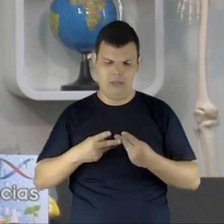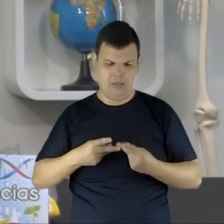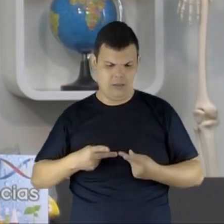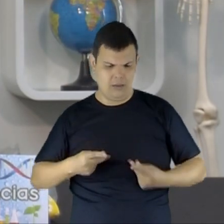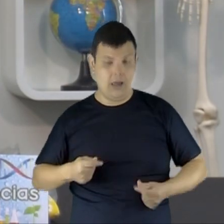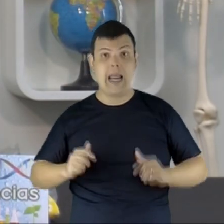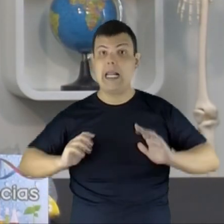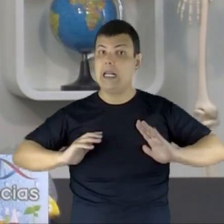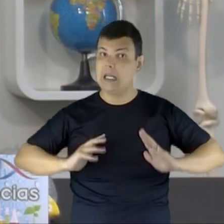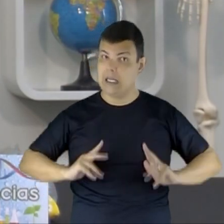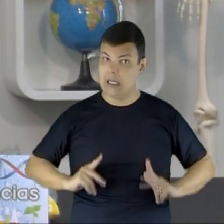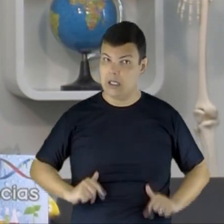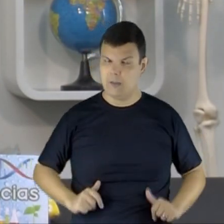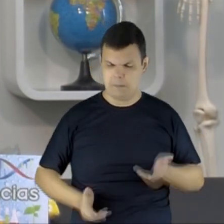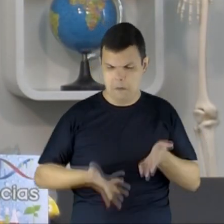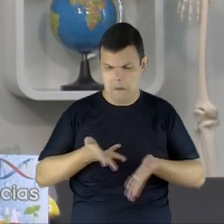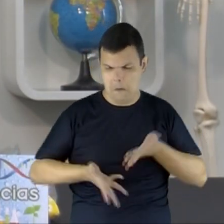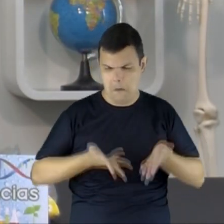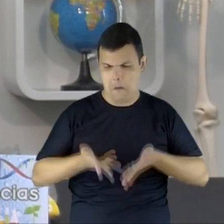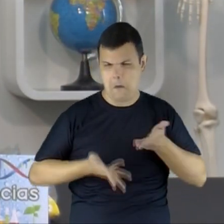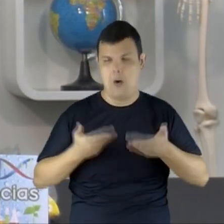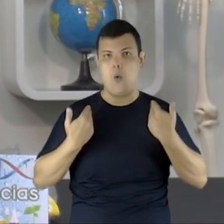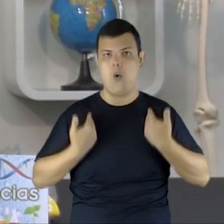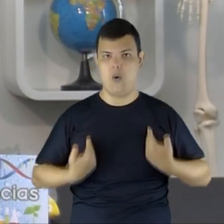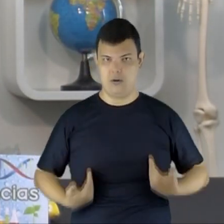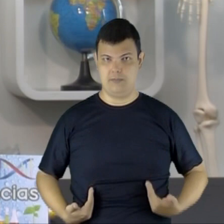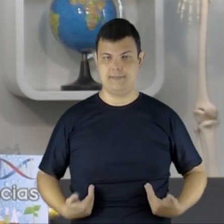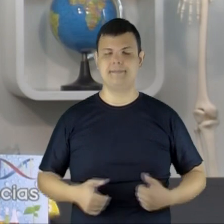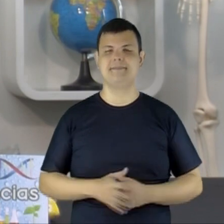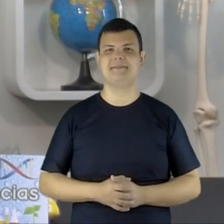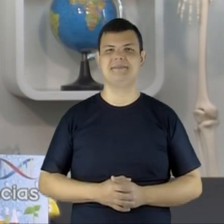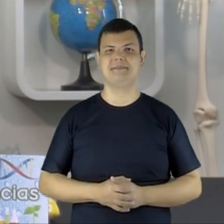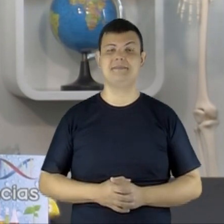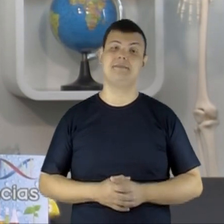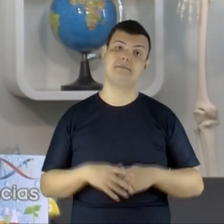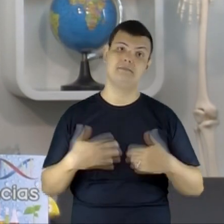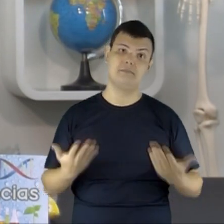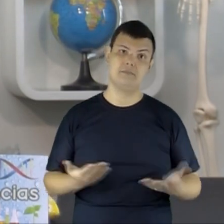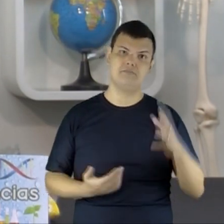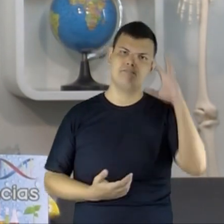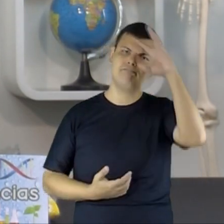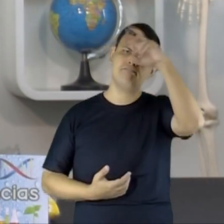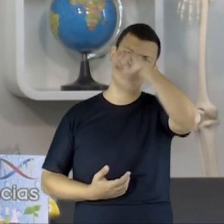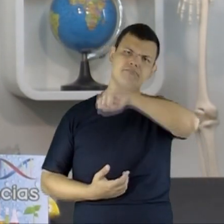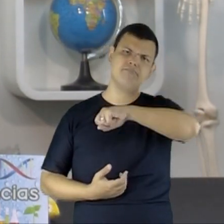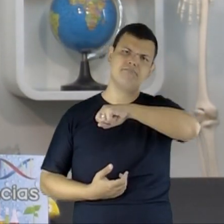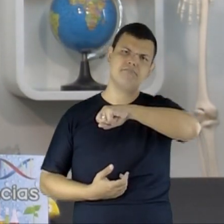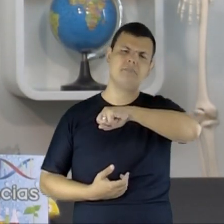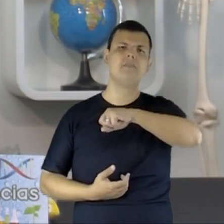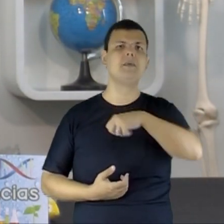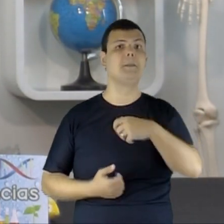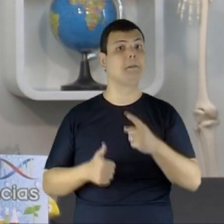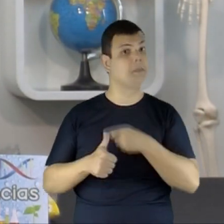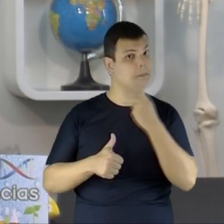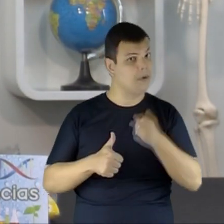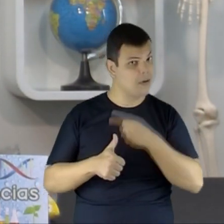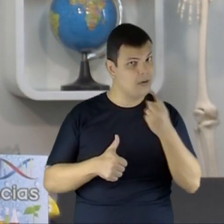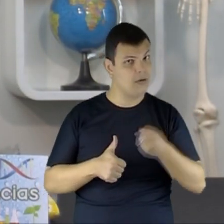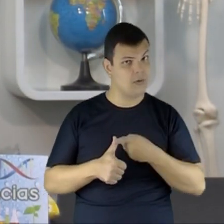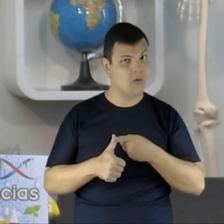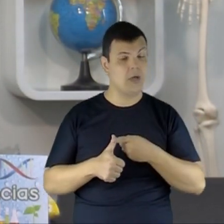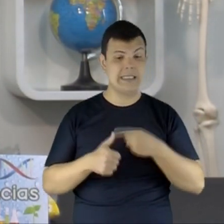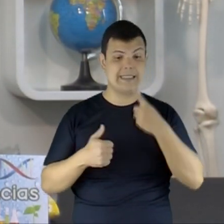essa limpeza, essa pureza do nosso organismo, tá ok? Então, o que vocês compreenderam? No primeiro momento,